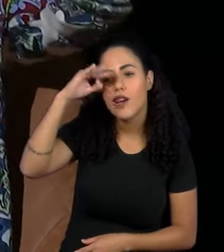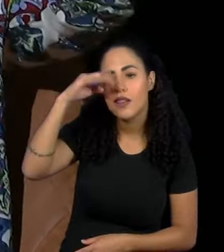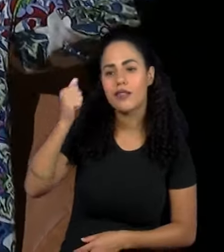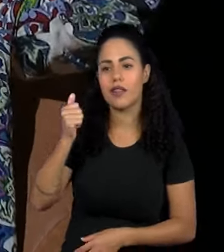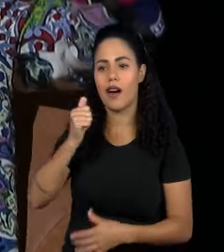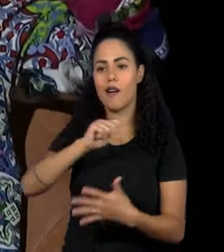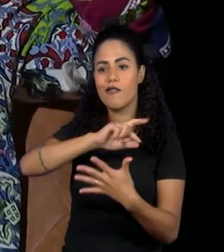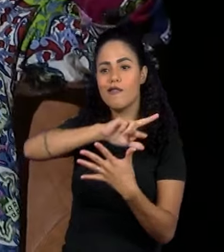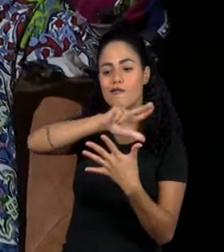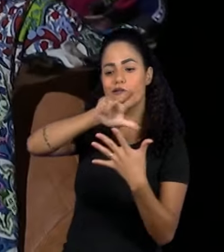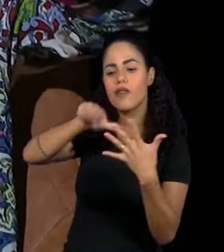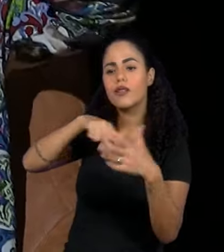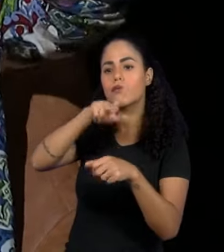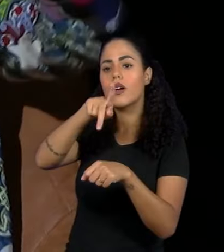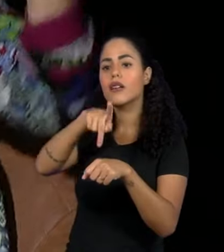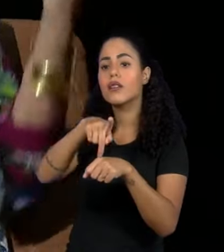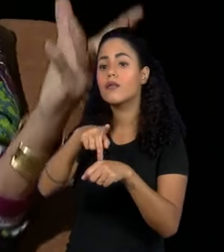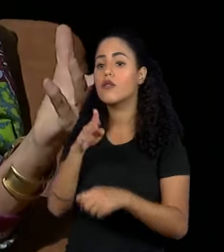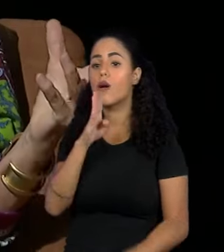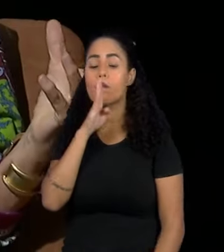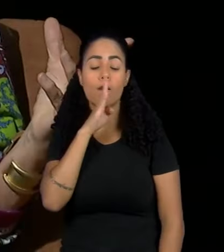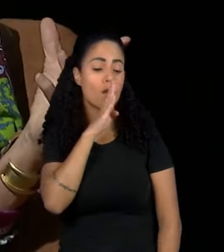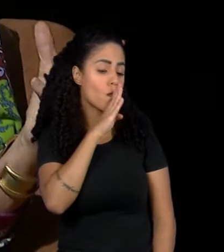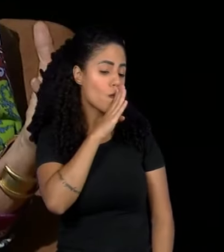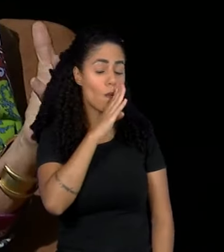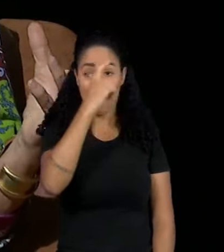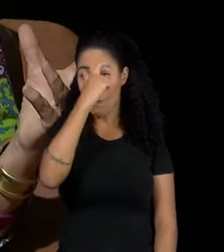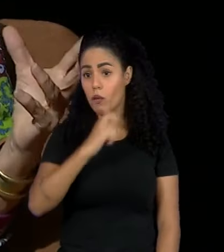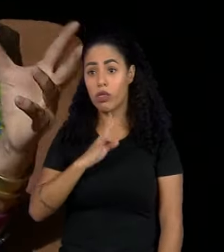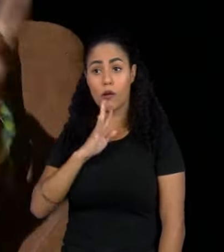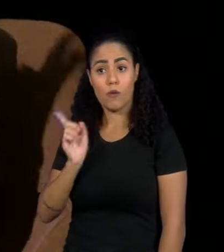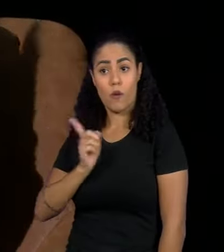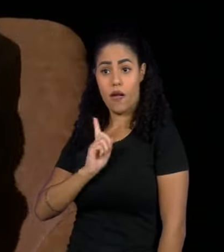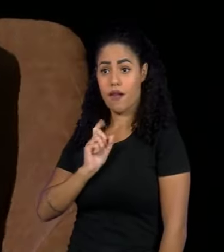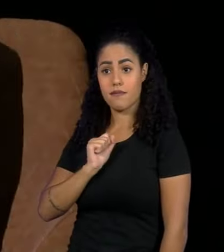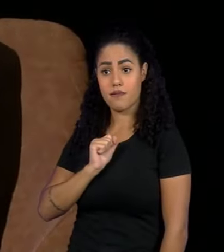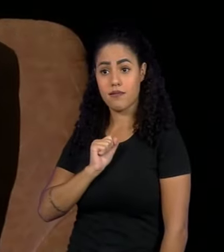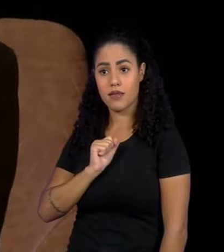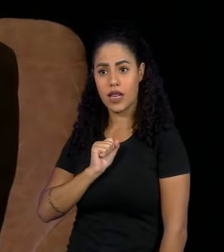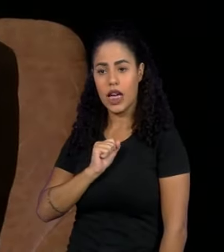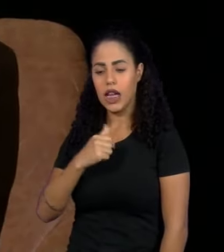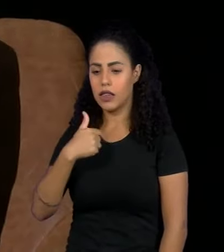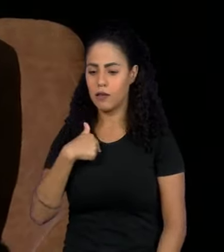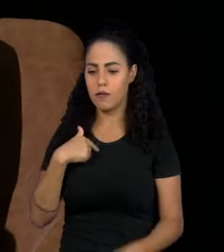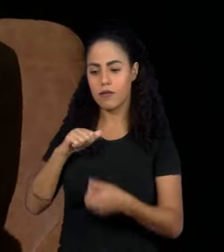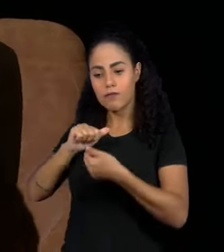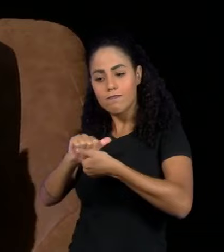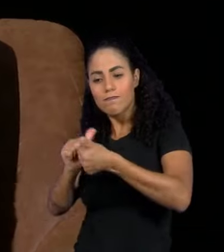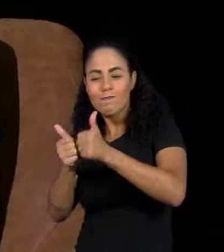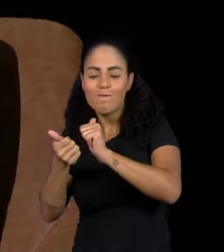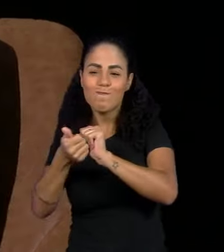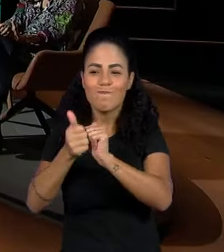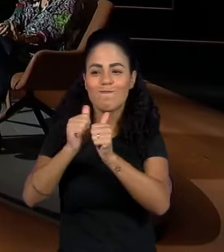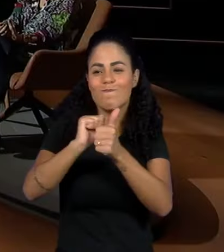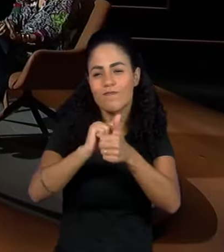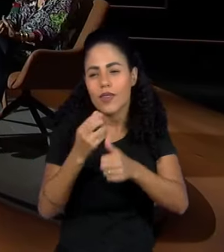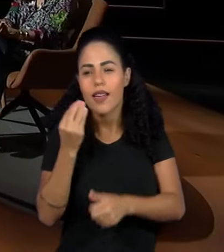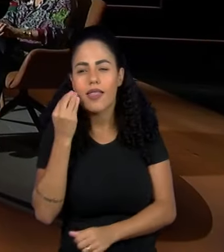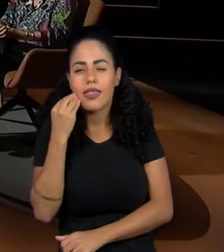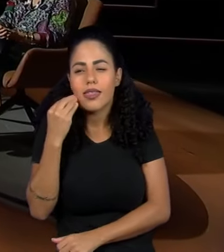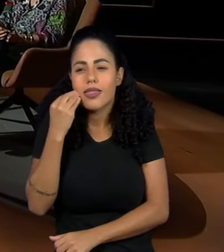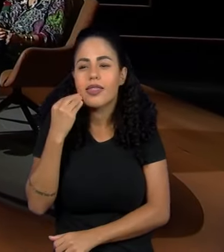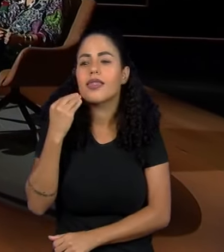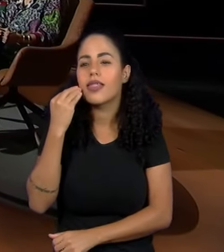para lugares onde ninguém nunca ouviu falar. Então, eu é que tenho que me ajustar, eu é que tenho que me